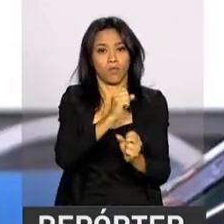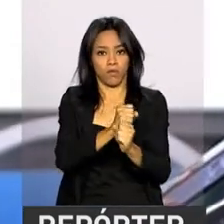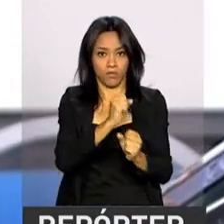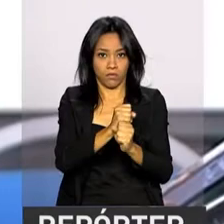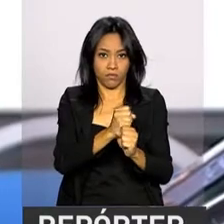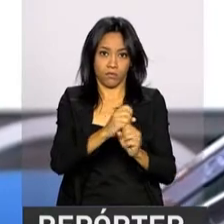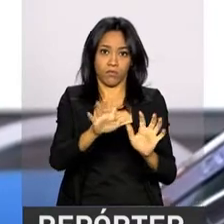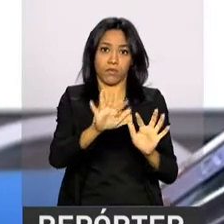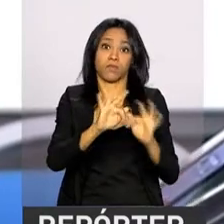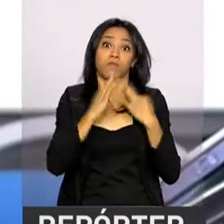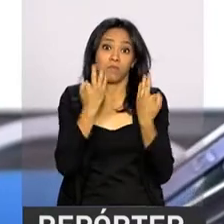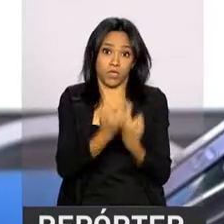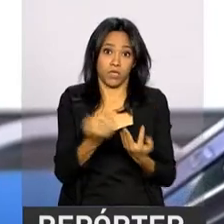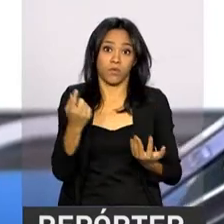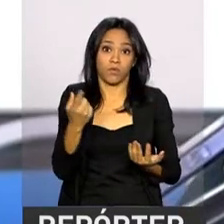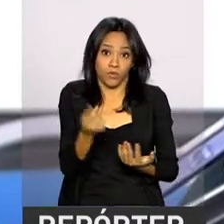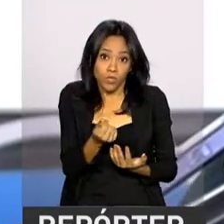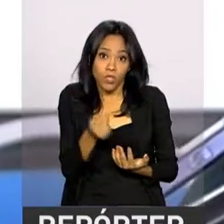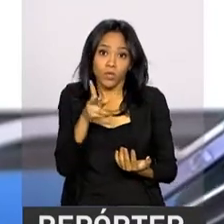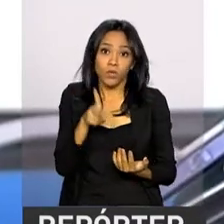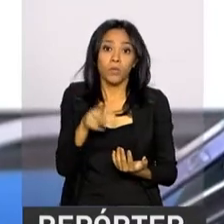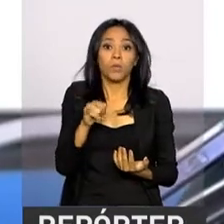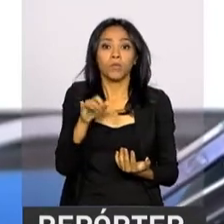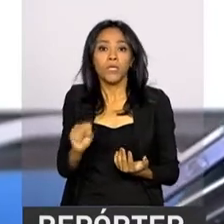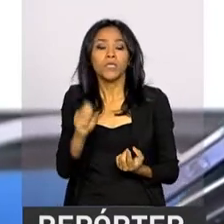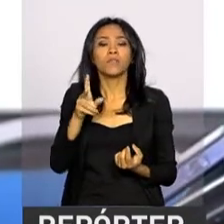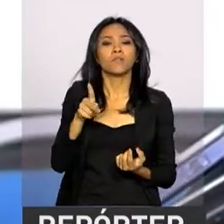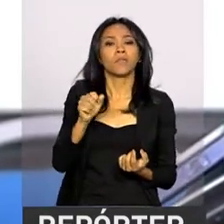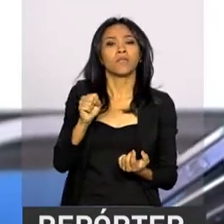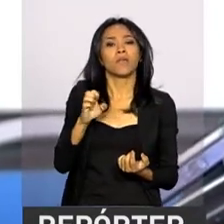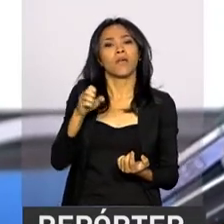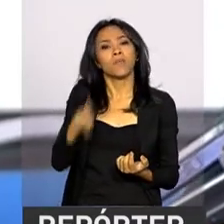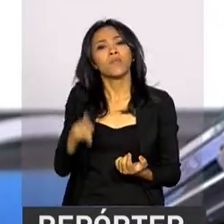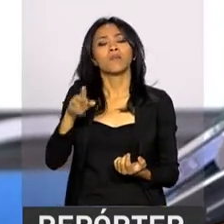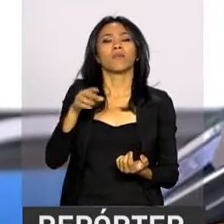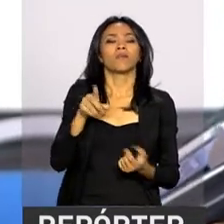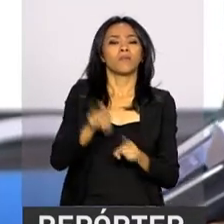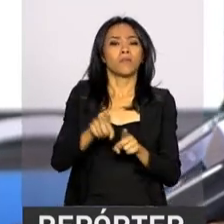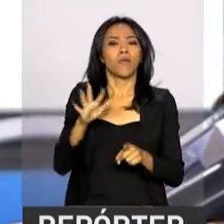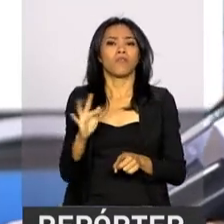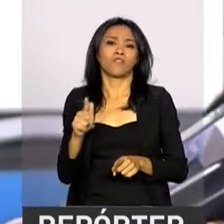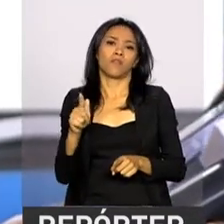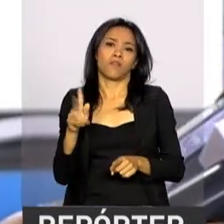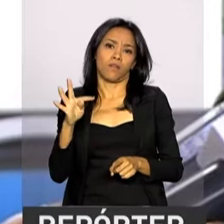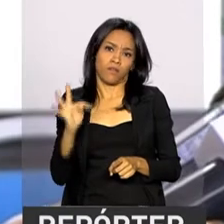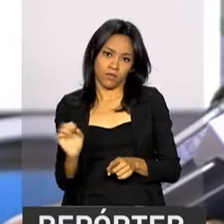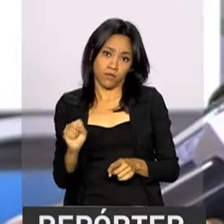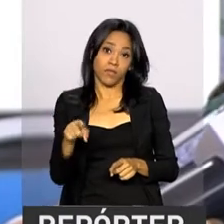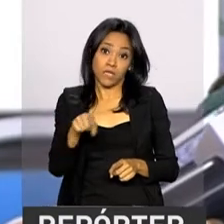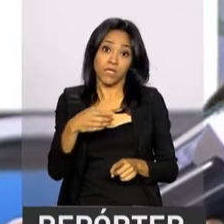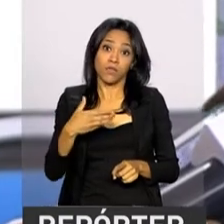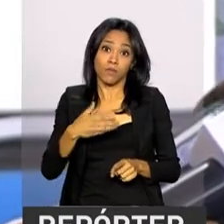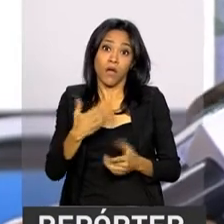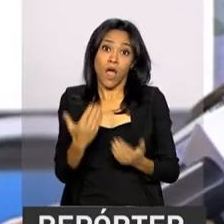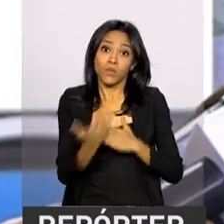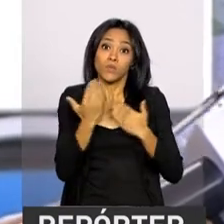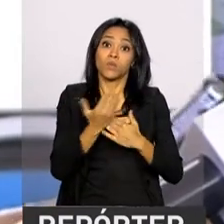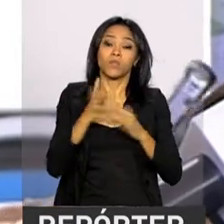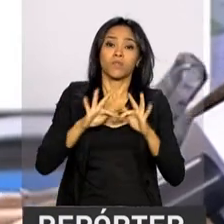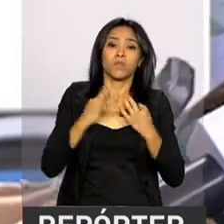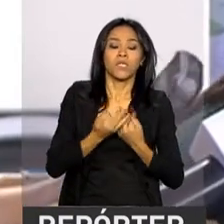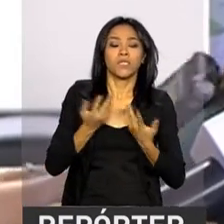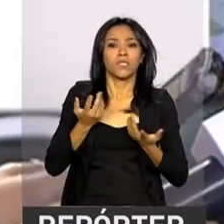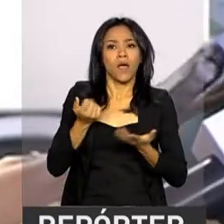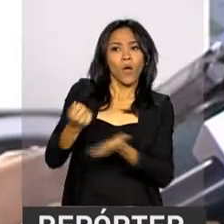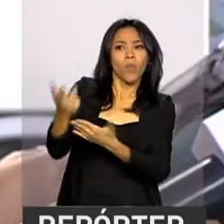fator de organização do orçamento das famílias é é um fator positivo na medida que você você tem uma disponibilidade maior de consumo quando você organiza